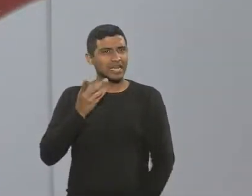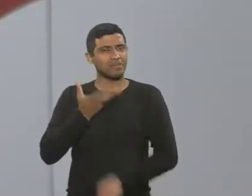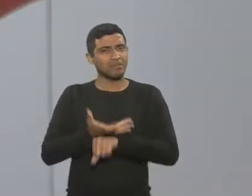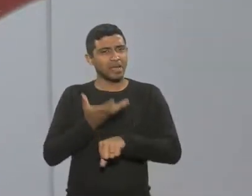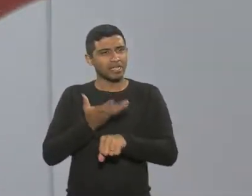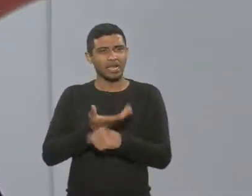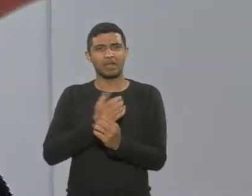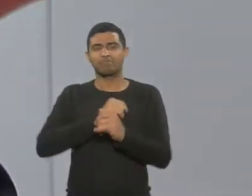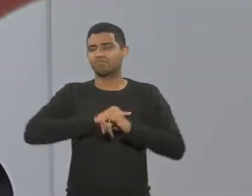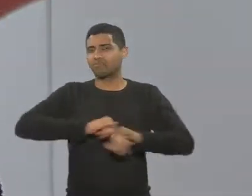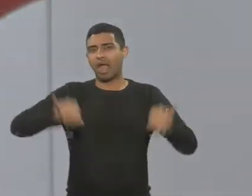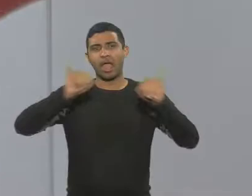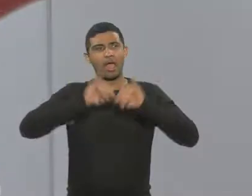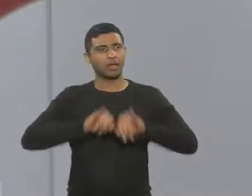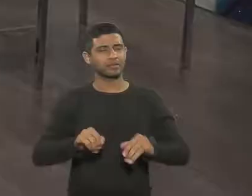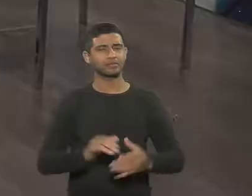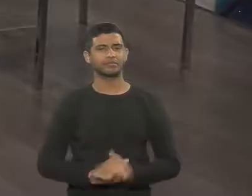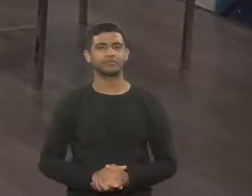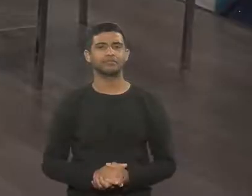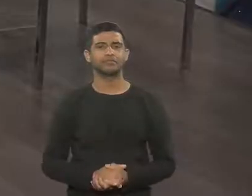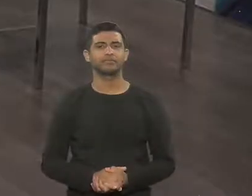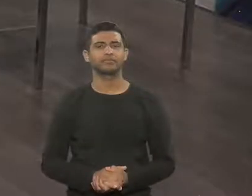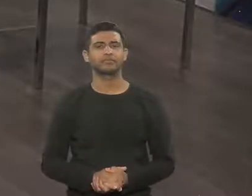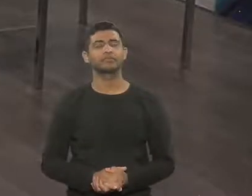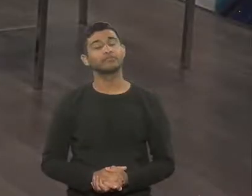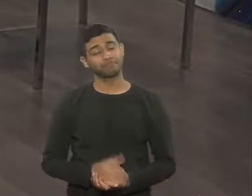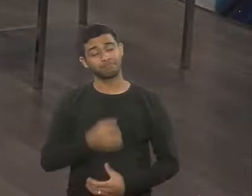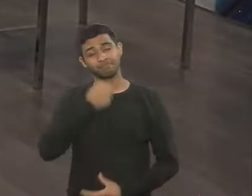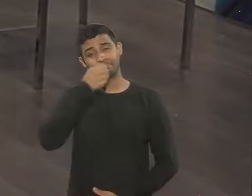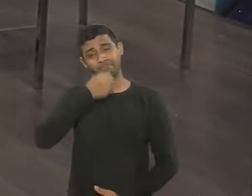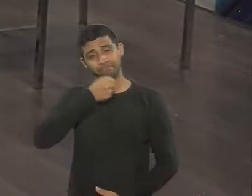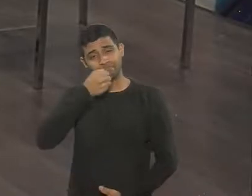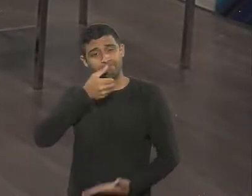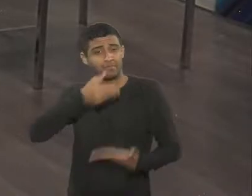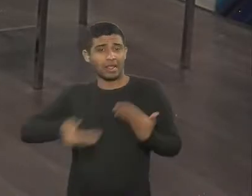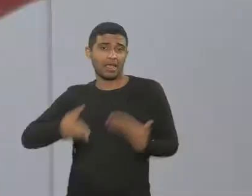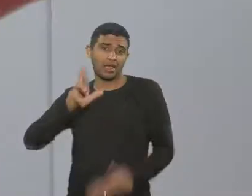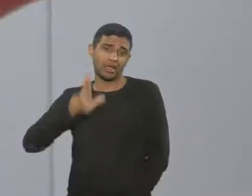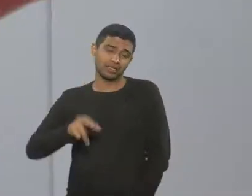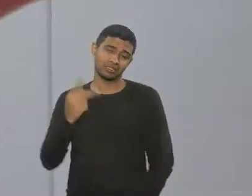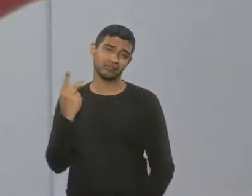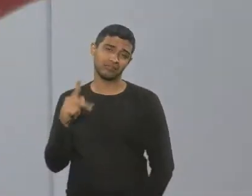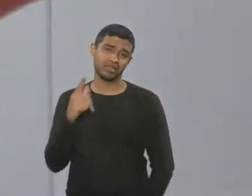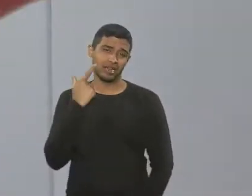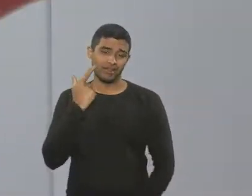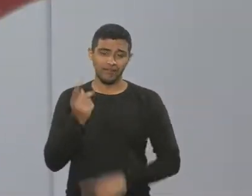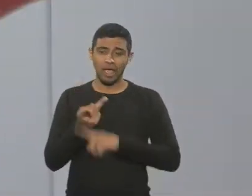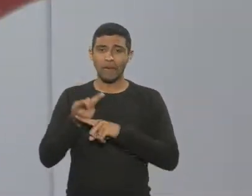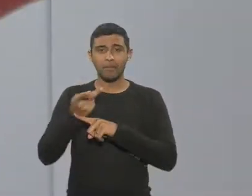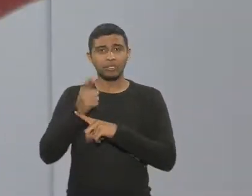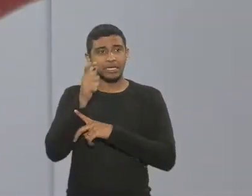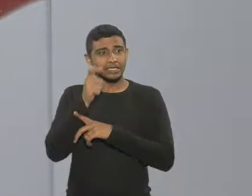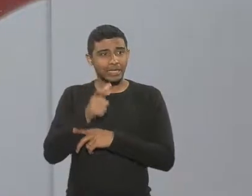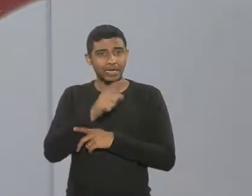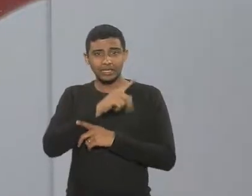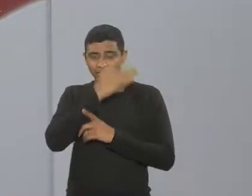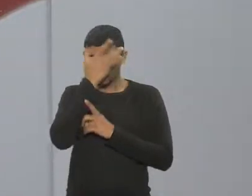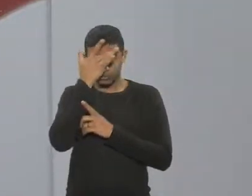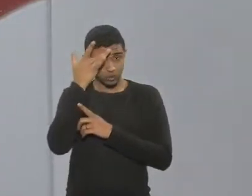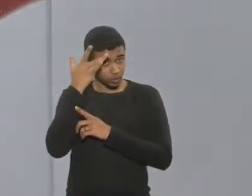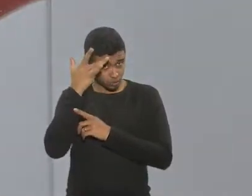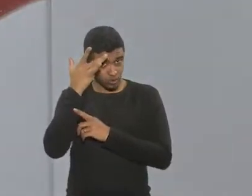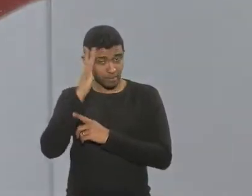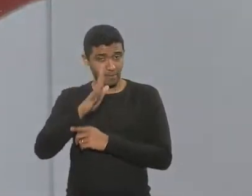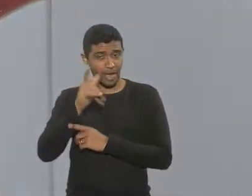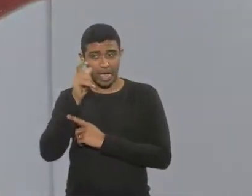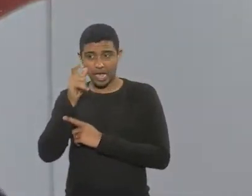todo, né, assim, que tem um pé no infotenimento. E assim, o jornalismo perde a sua razão de ser, que é exatamente assim, buscar notícias de interesse público